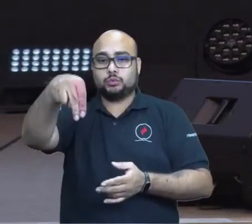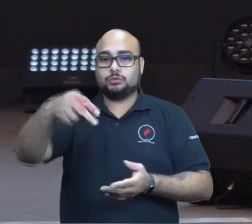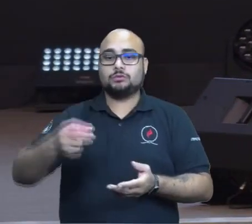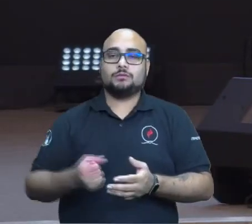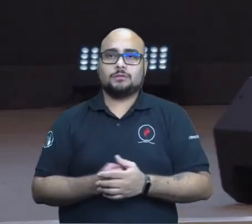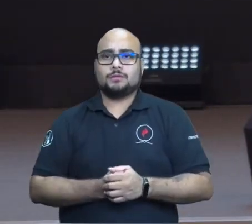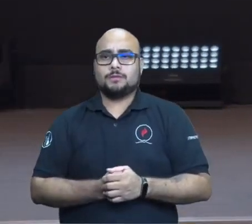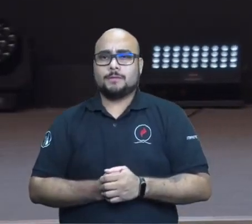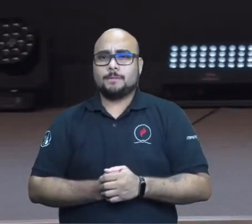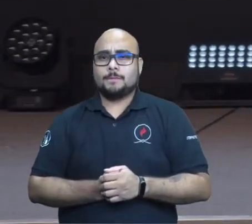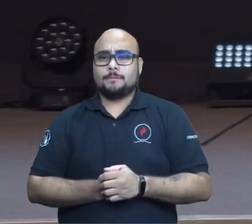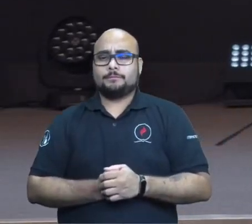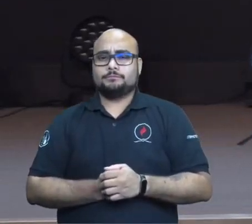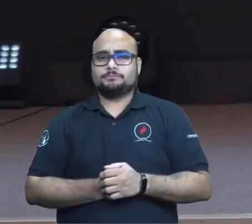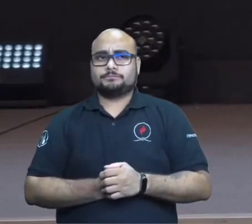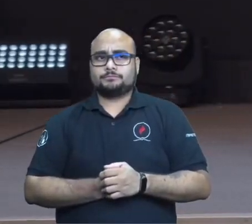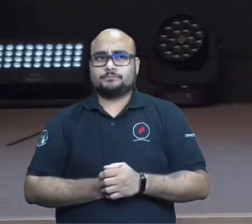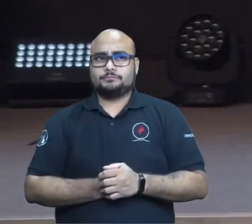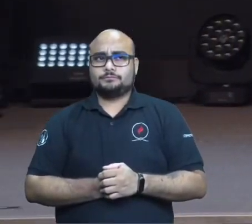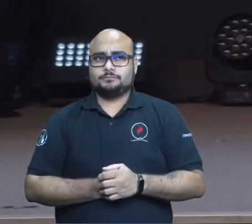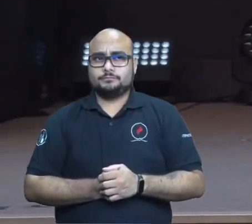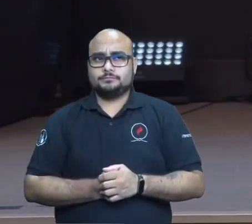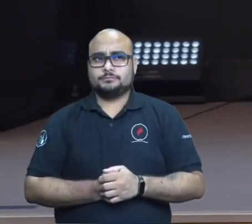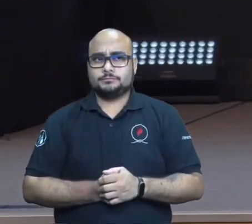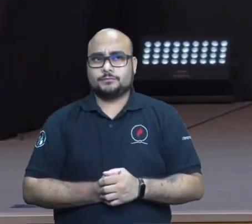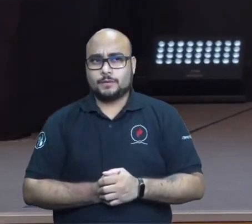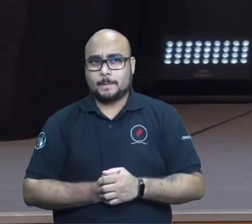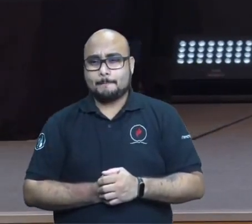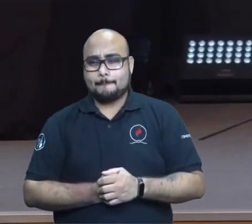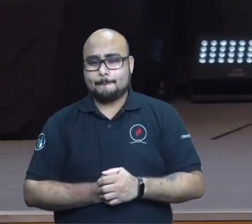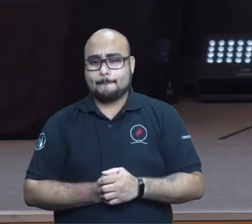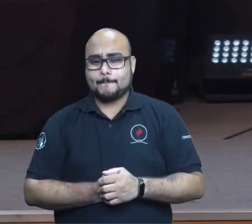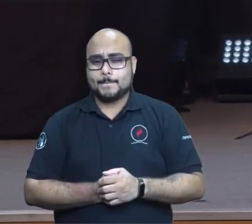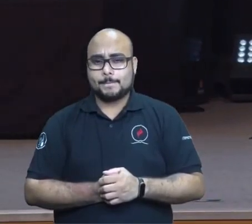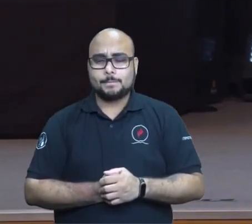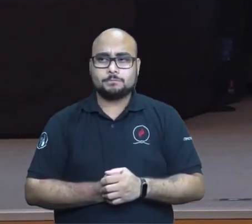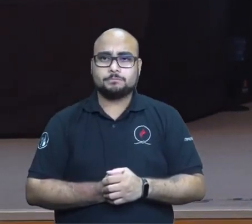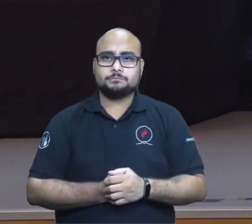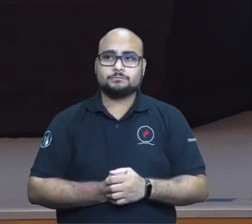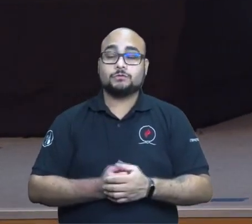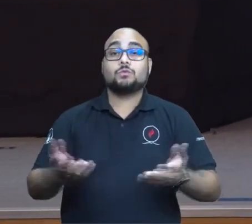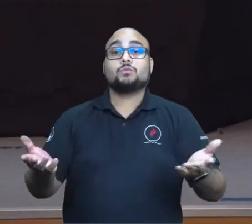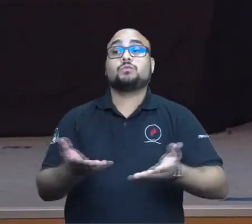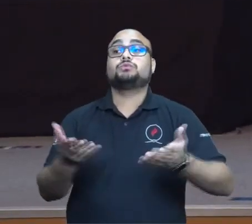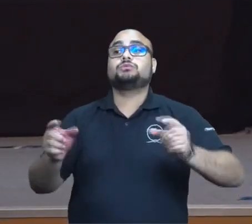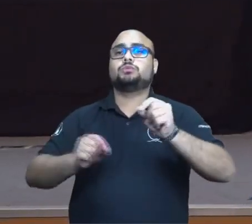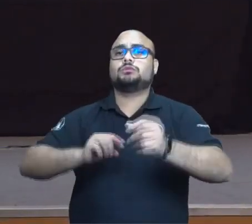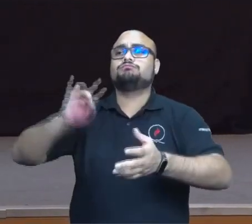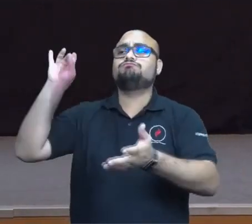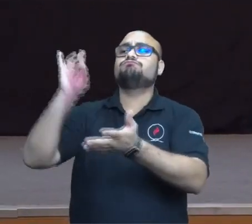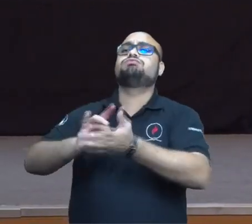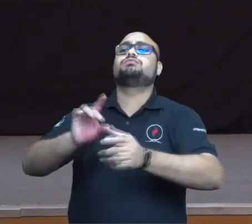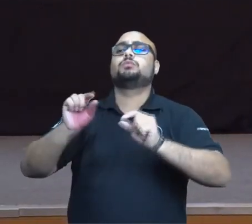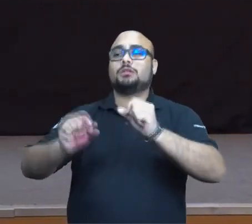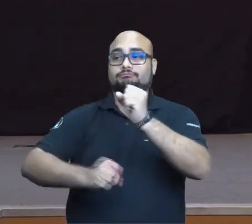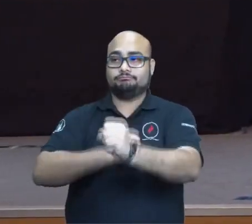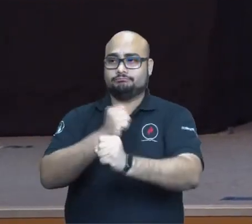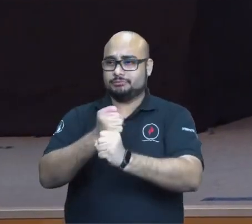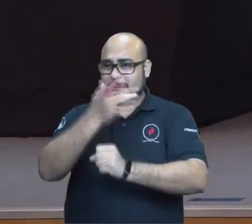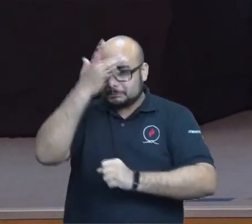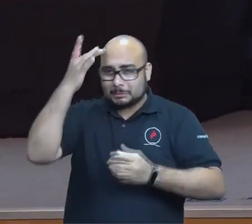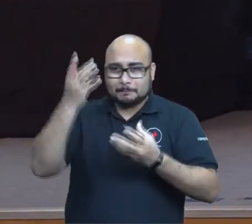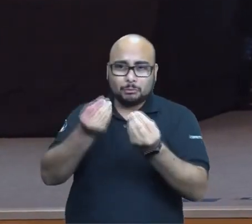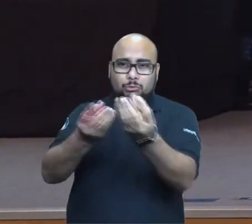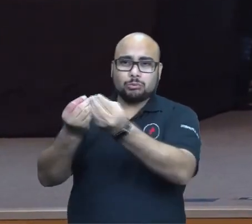de Junho e em pleno 8 de Junho é a realidade é que muitas pessoas não puseram projetos